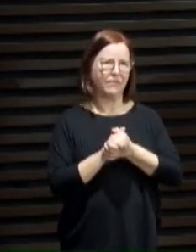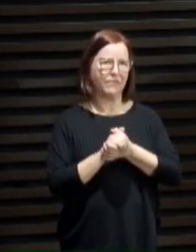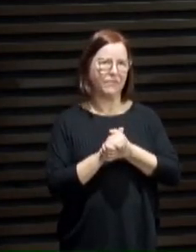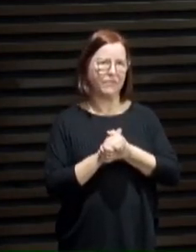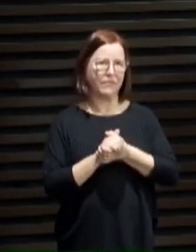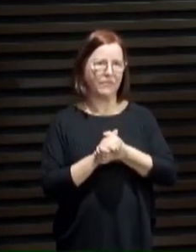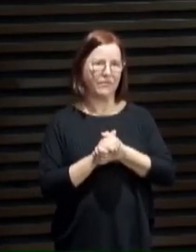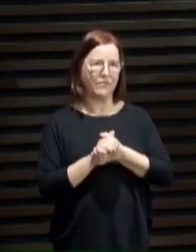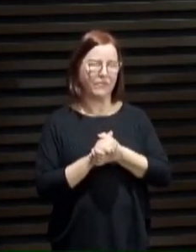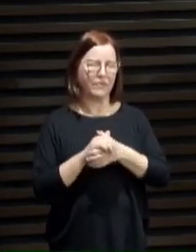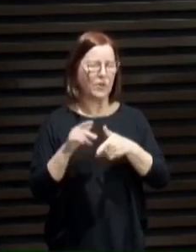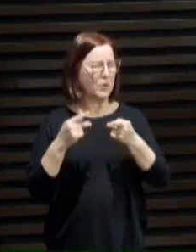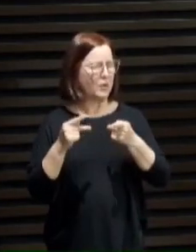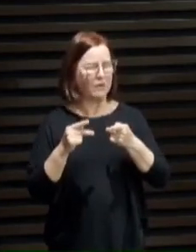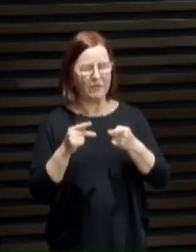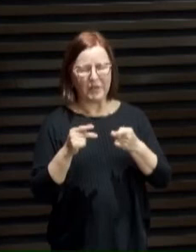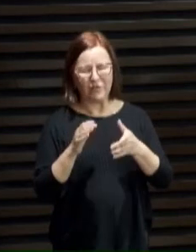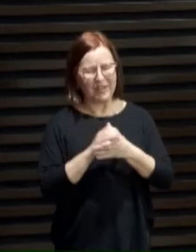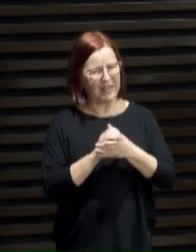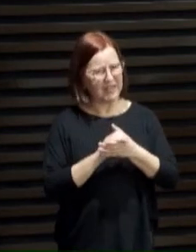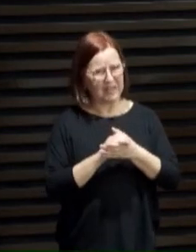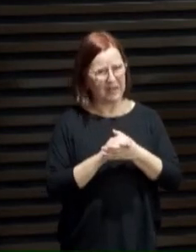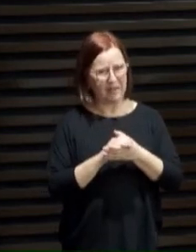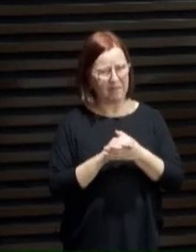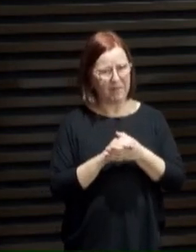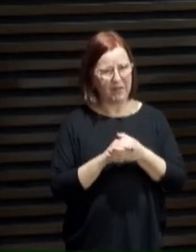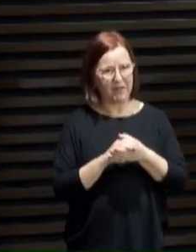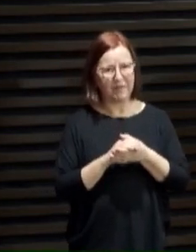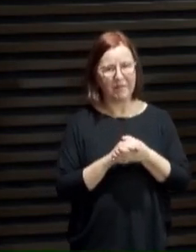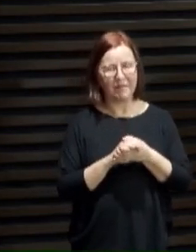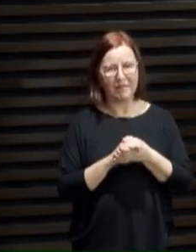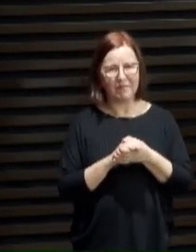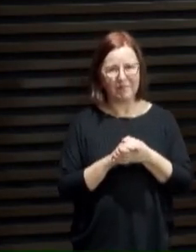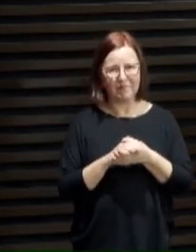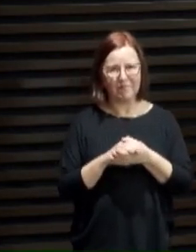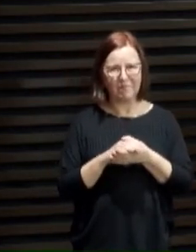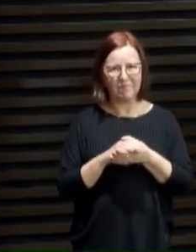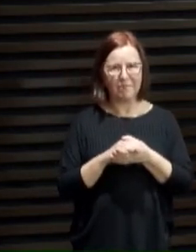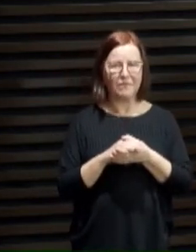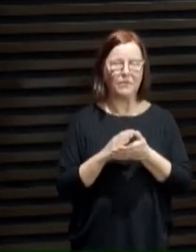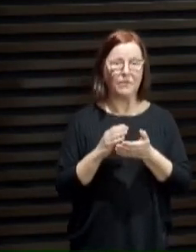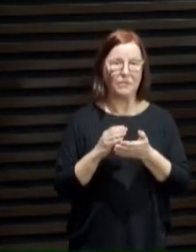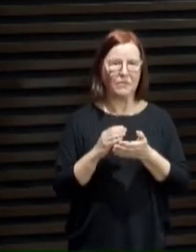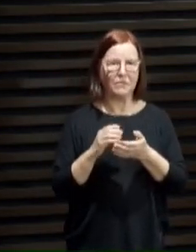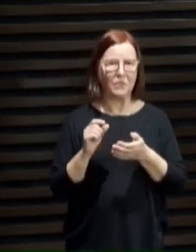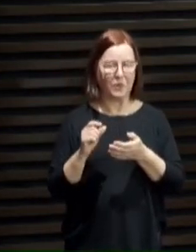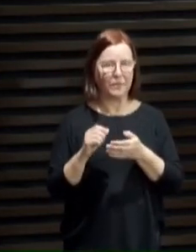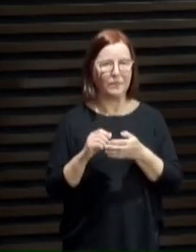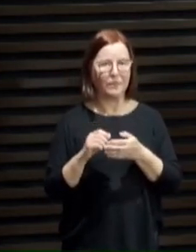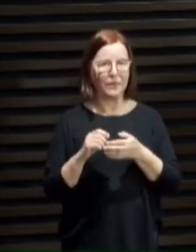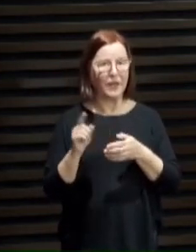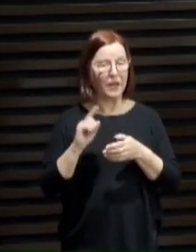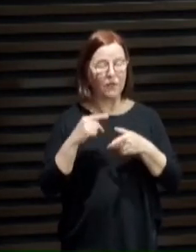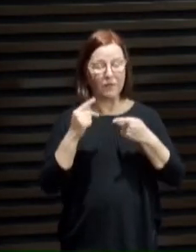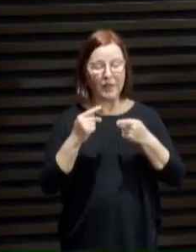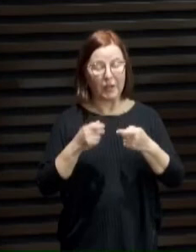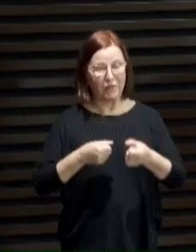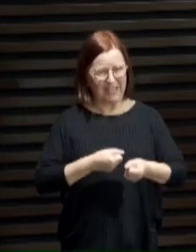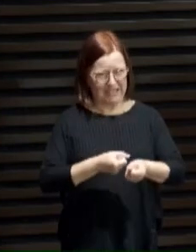começo, porque elas não são mais poderosas do que as tentações do fim.